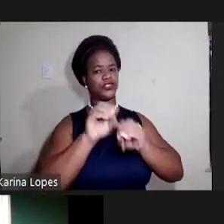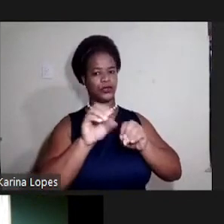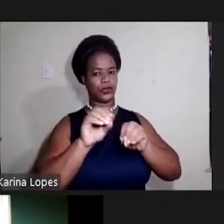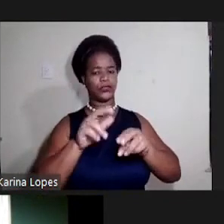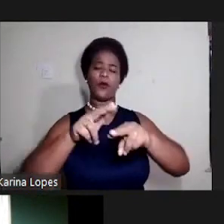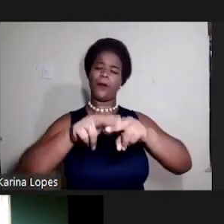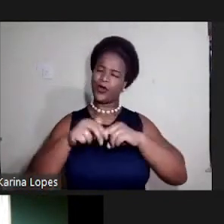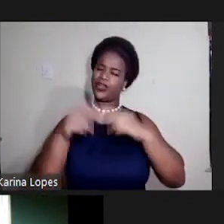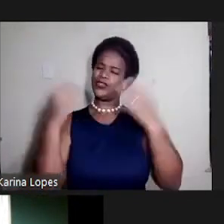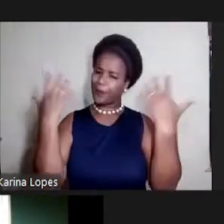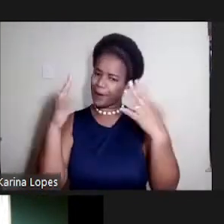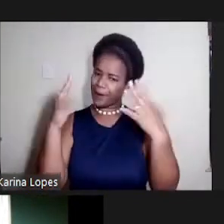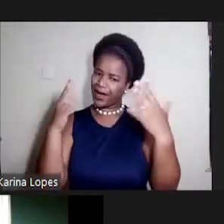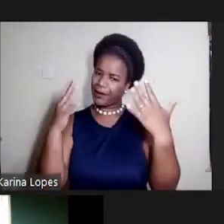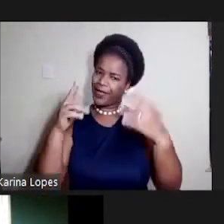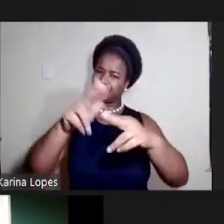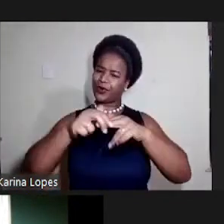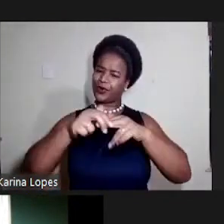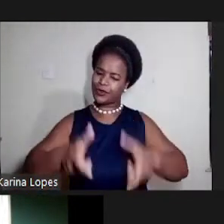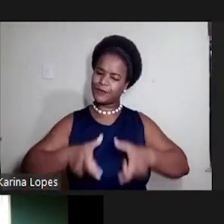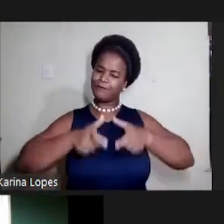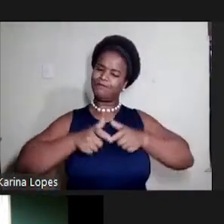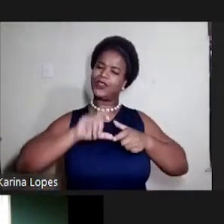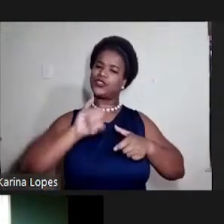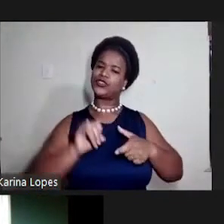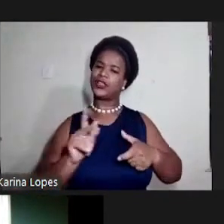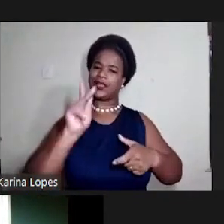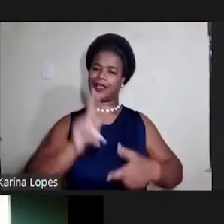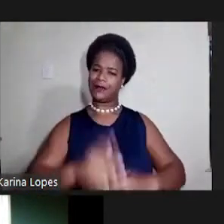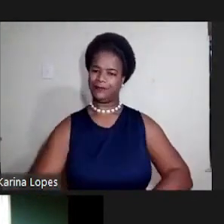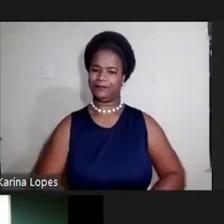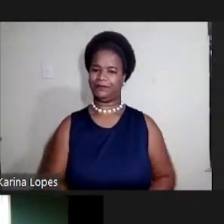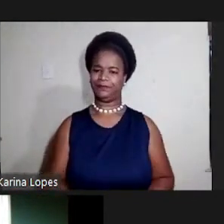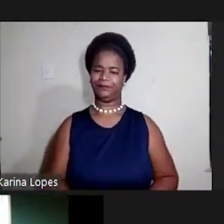pelo recebimento da medalha JK.